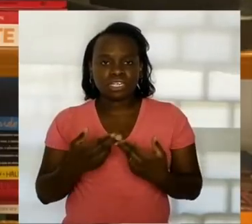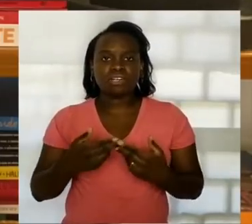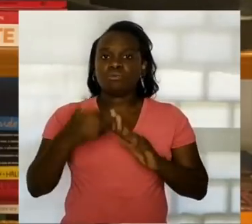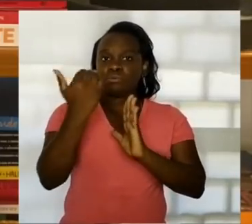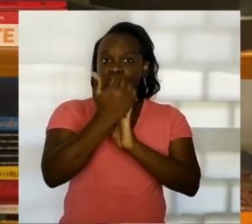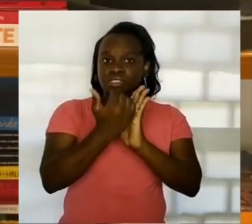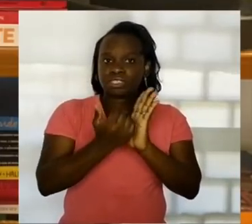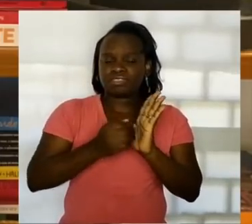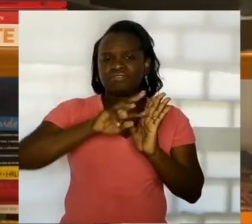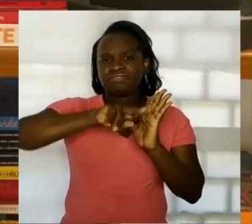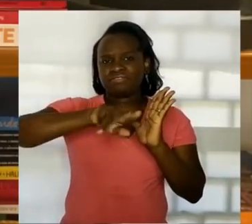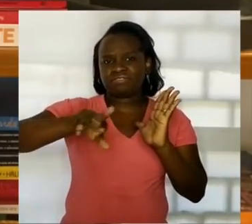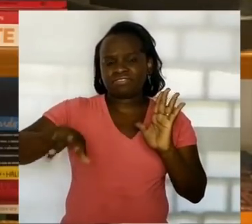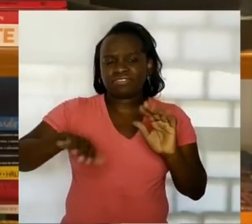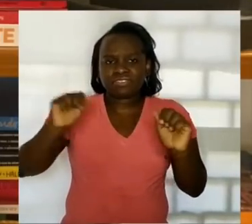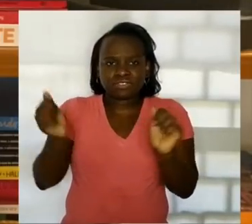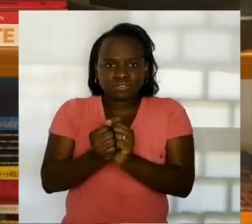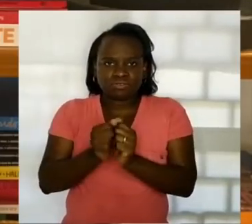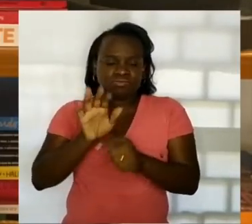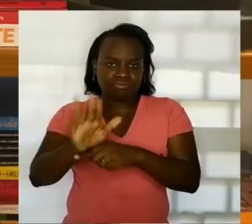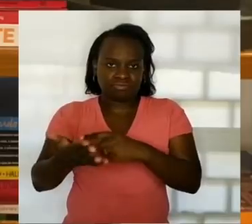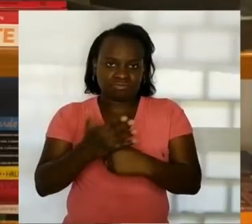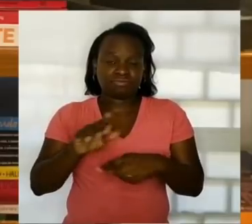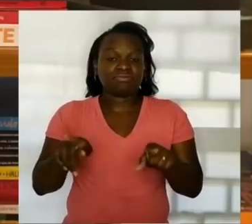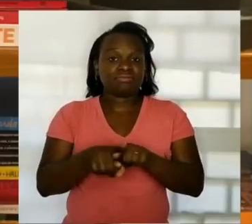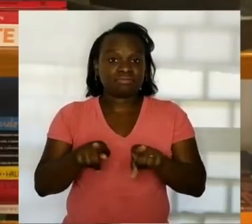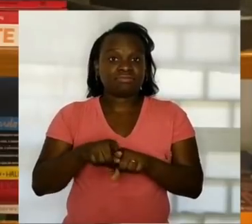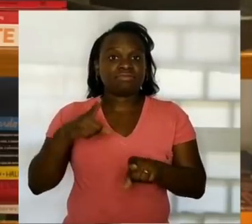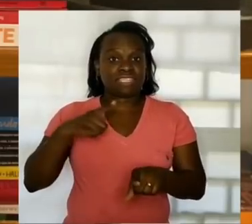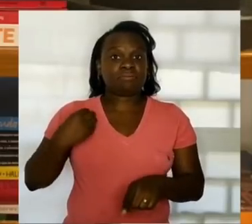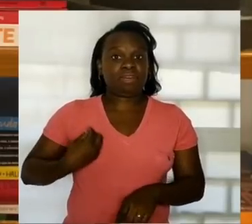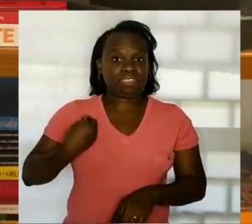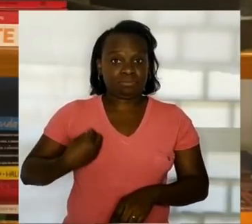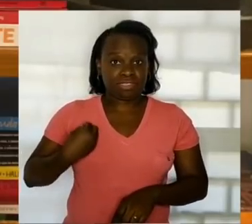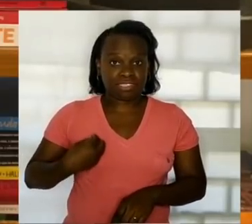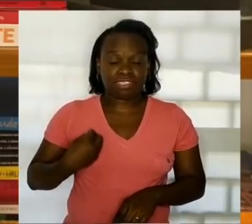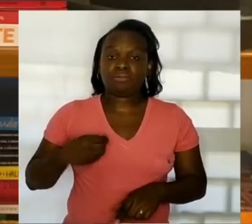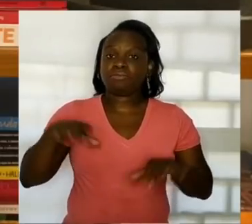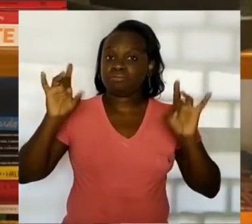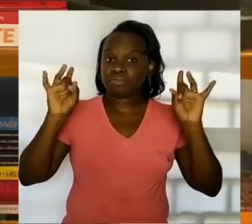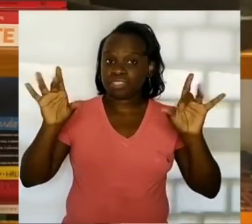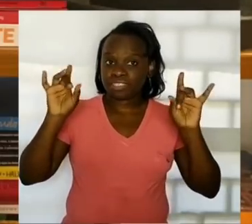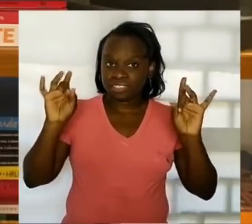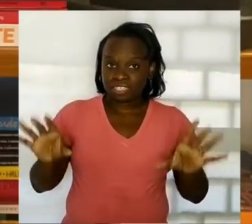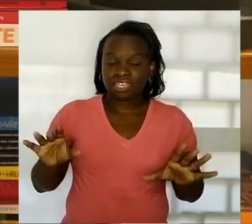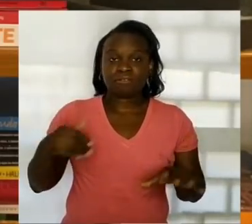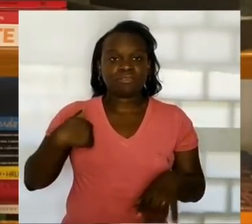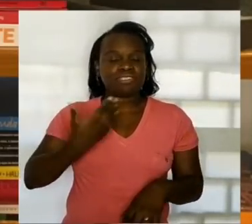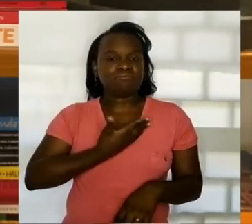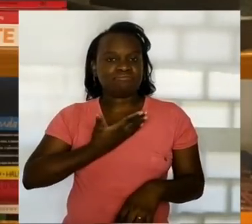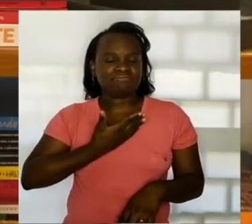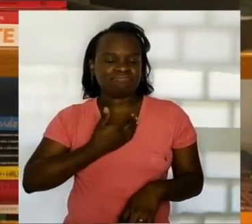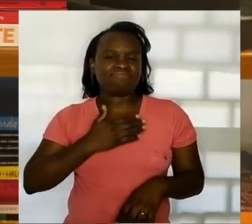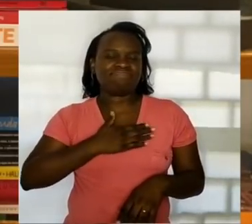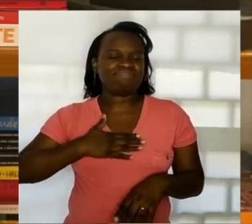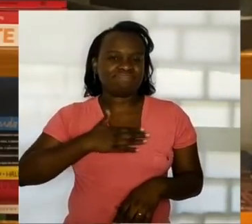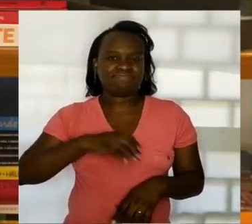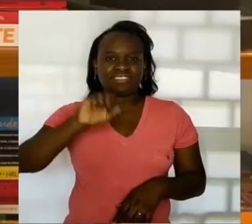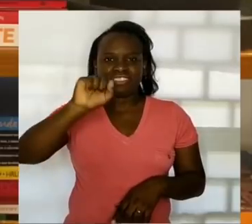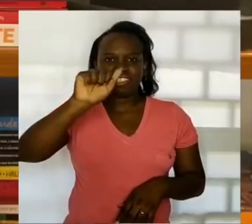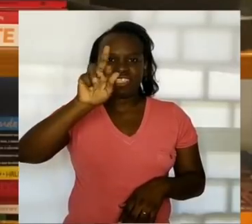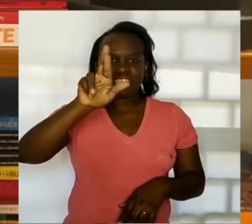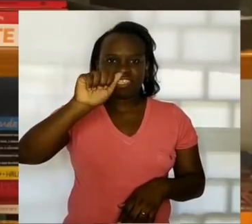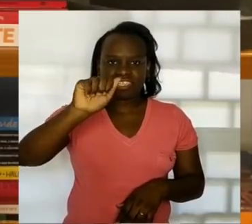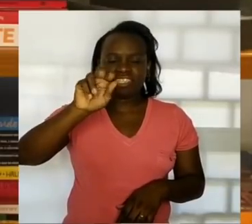programação bastante plural e coletiva, que contou também com a participação mais que especial da minha querida amiga Sara Wagner